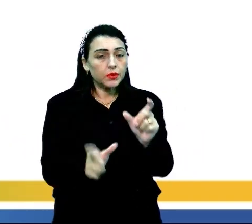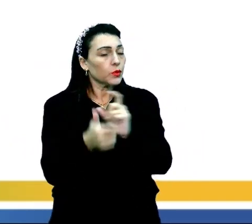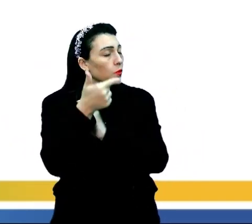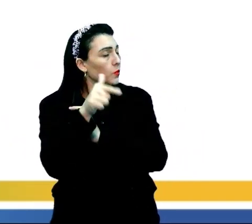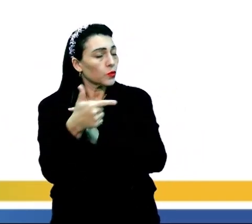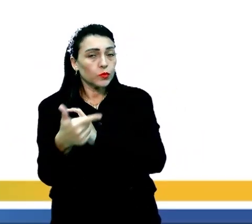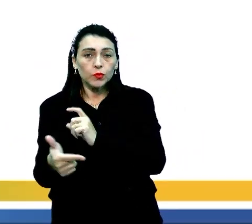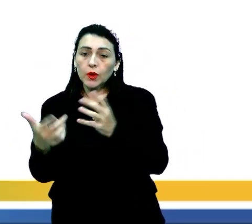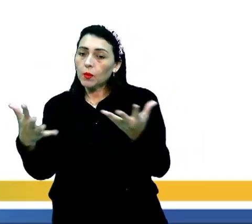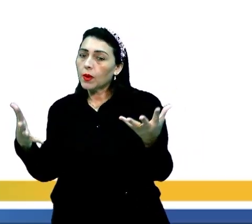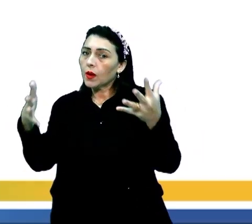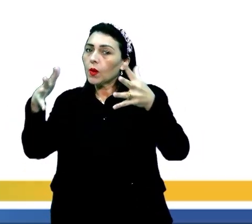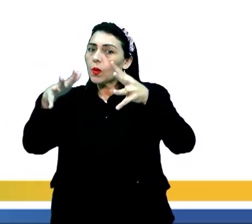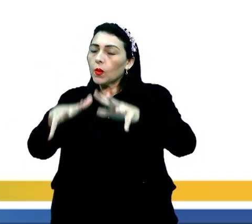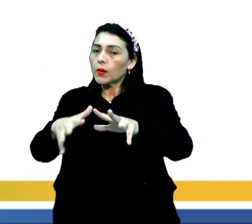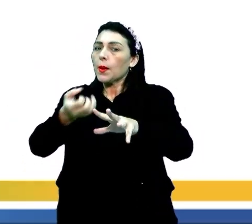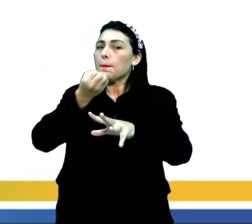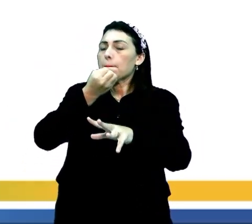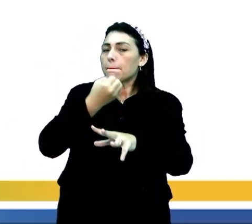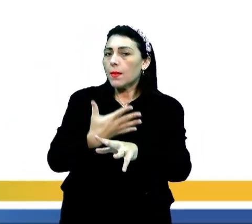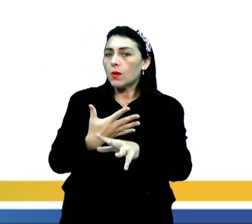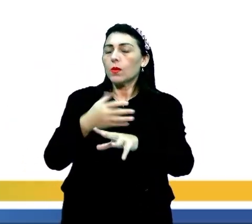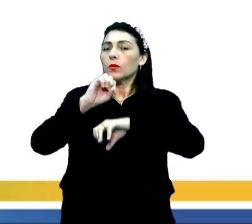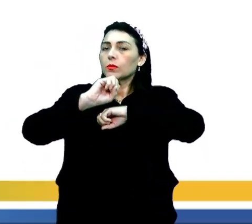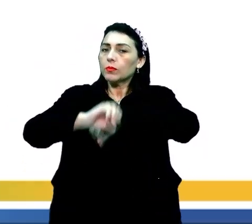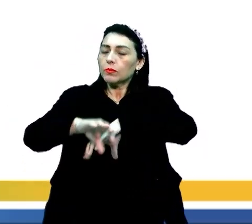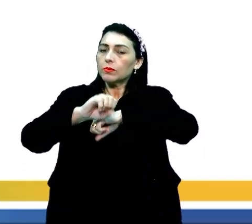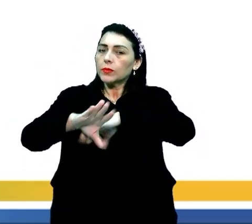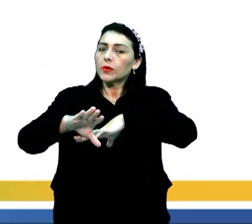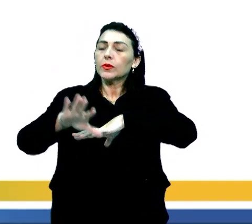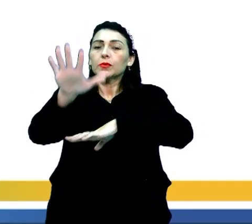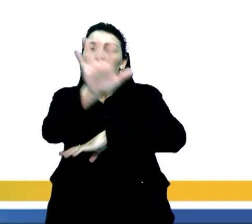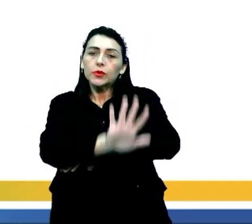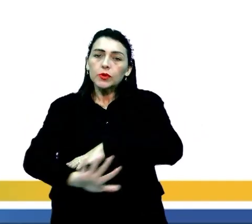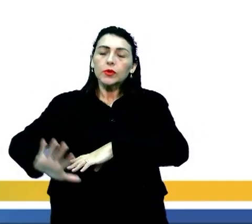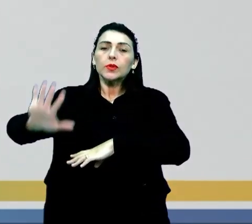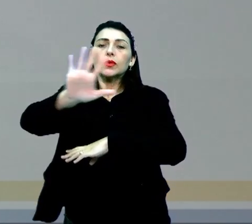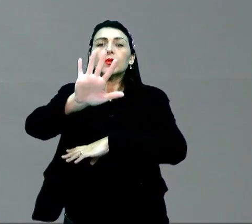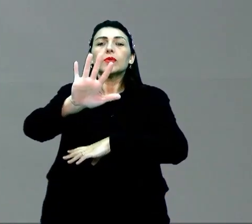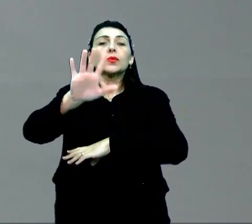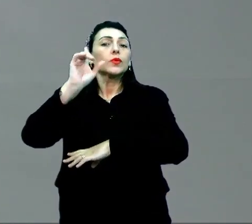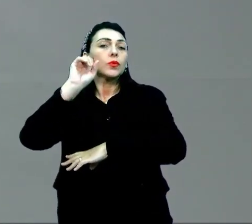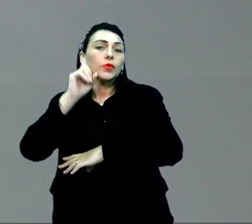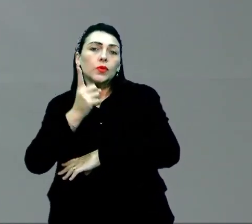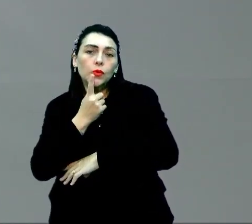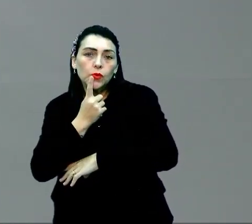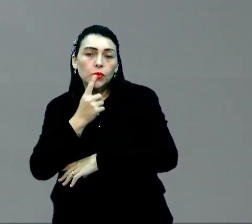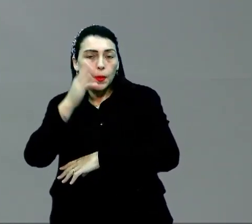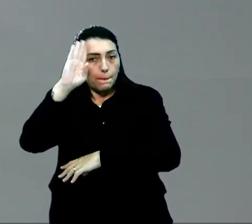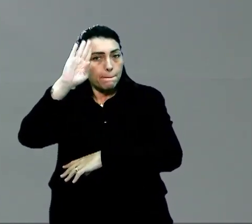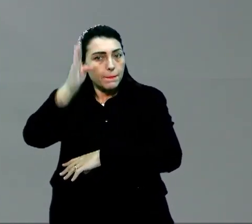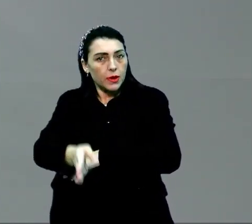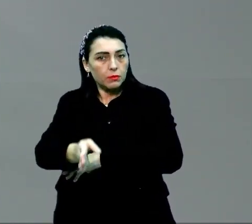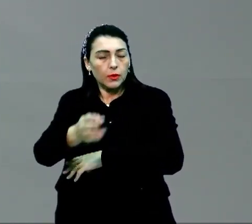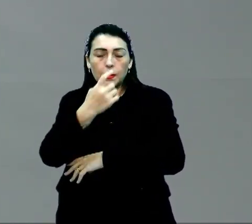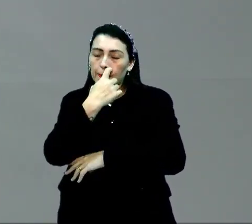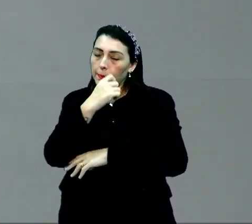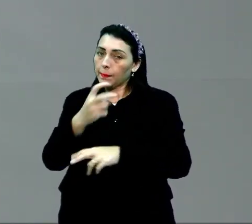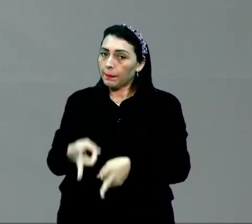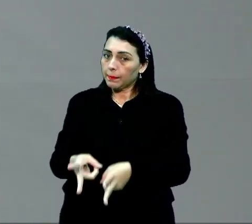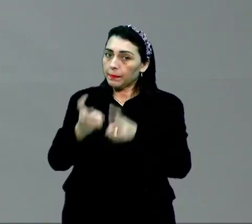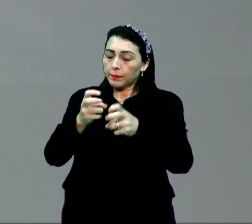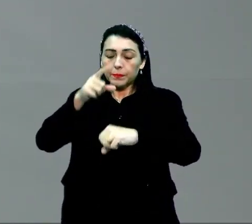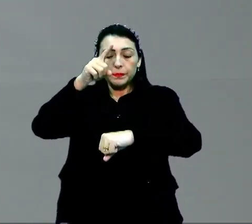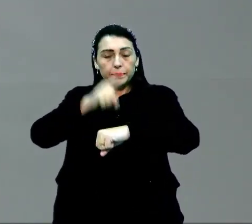dispõem de uma inclusão educacional plena, sobretudo os surdos. Observe aqui que,